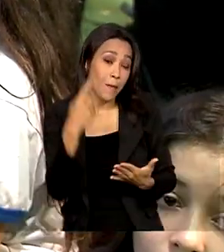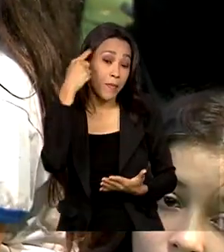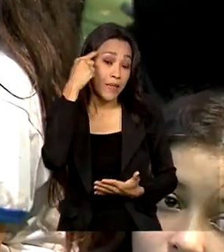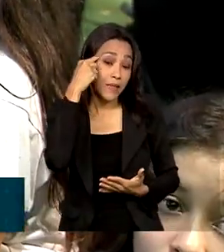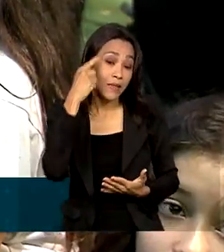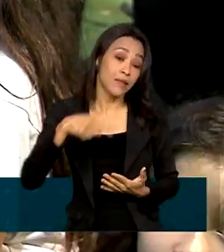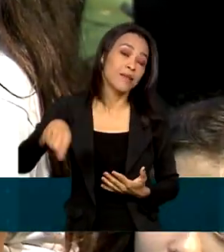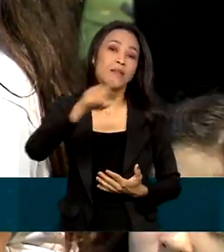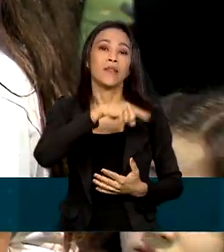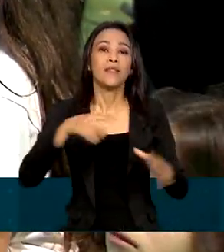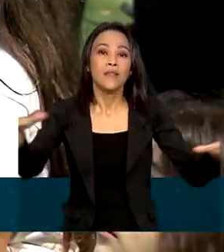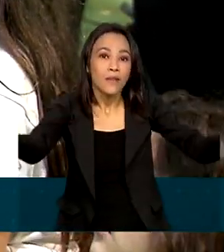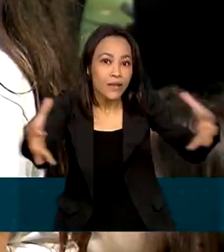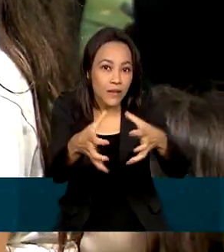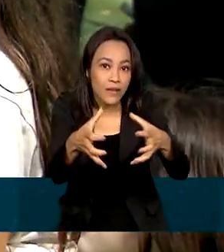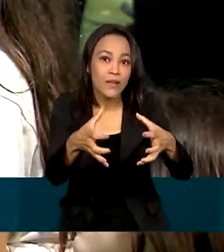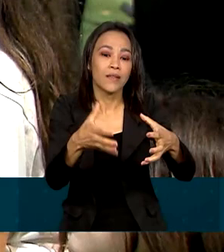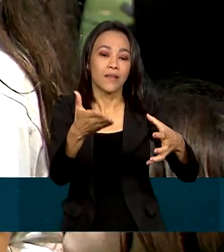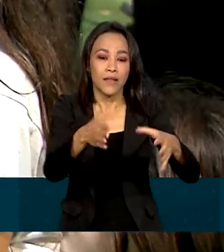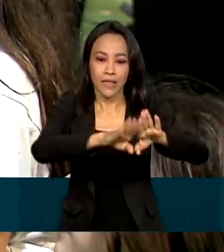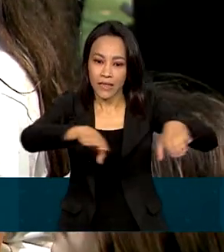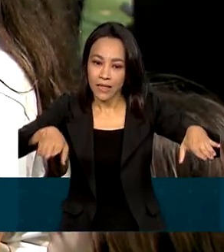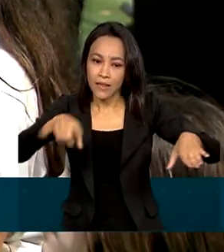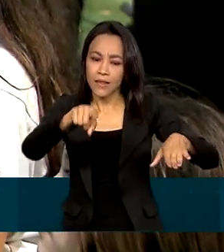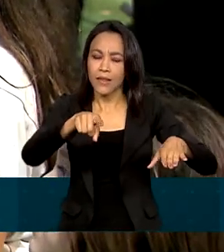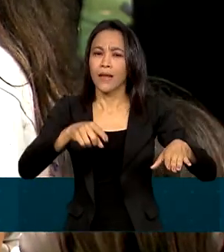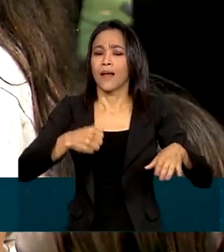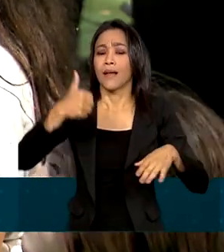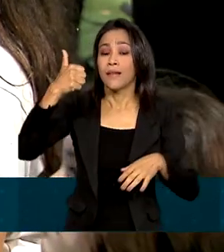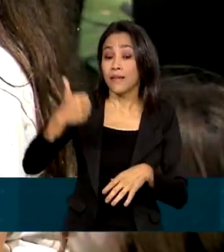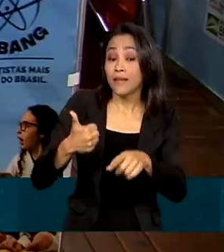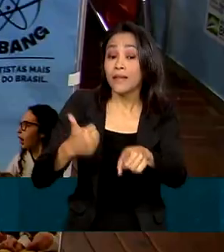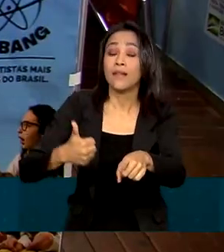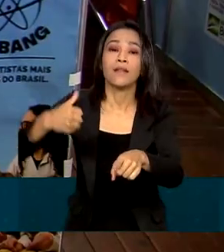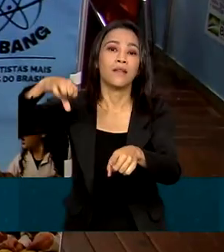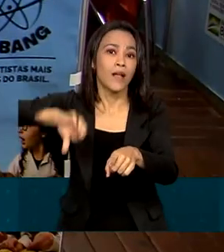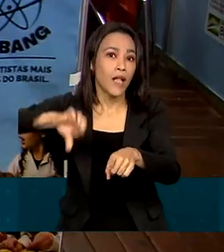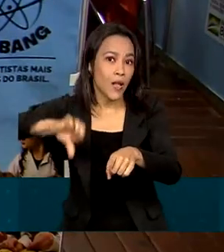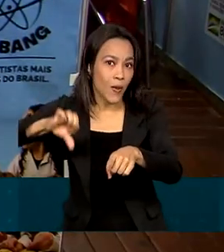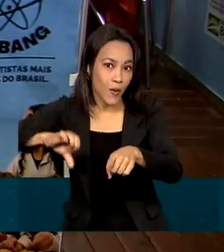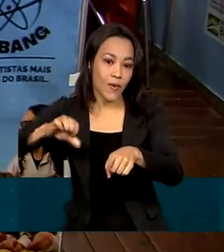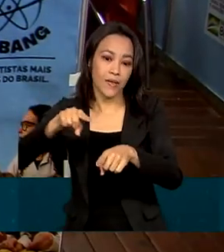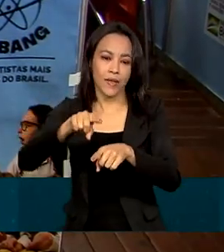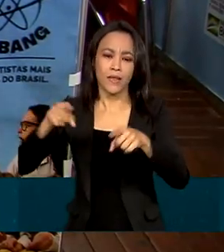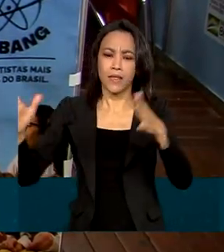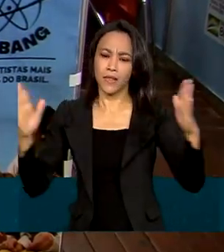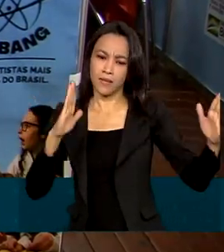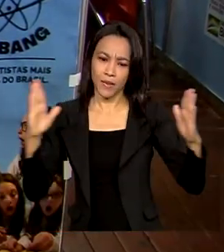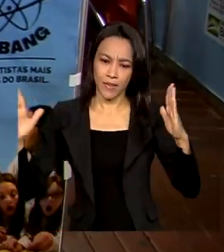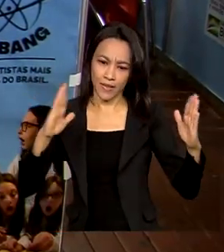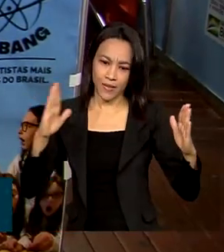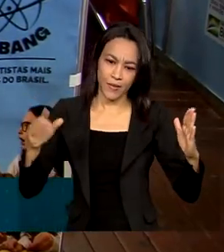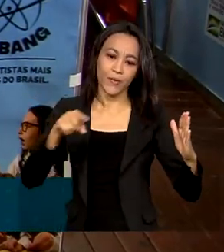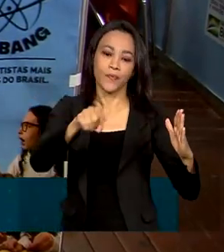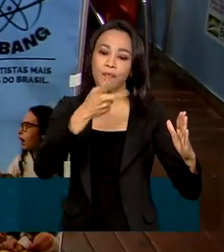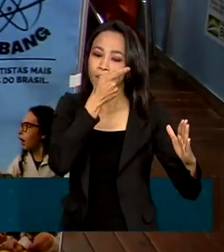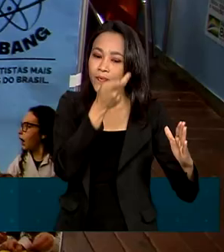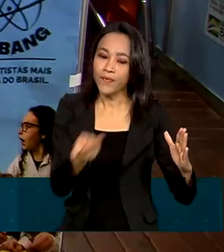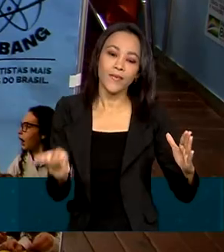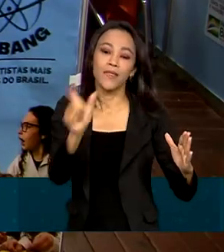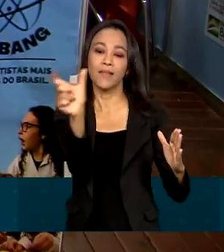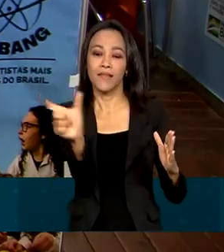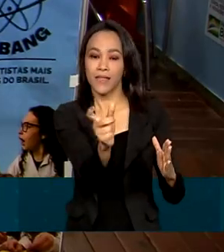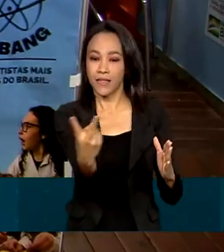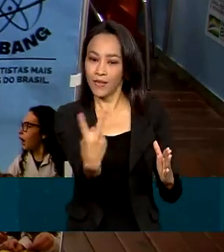público, a Semana Nacional de Ciência chega na sua 19ª edição. Durante o evento, visitamos o stand da